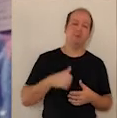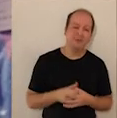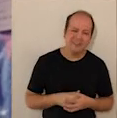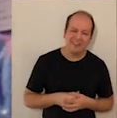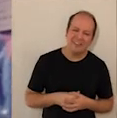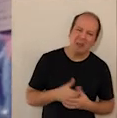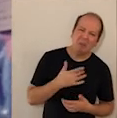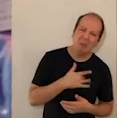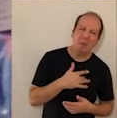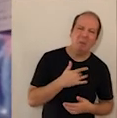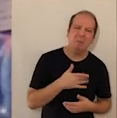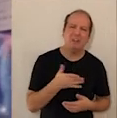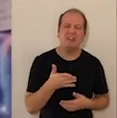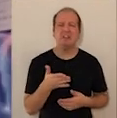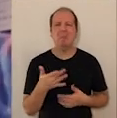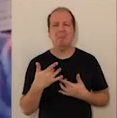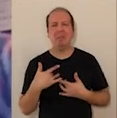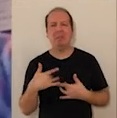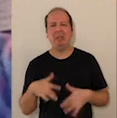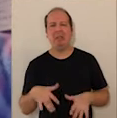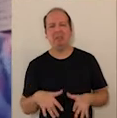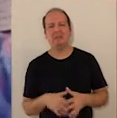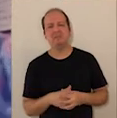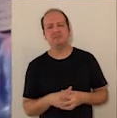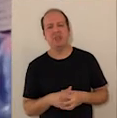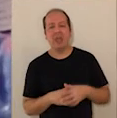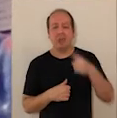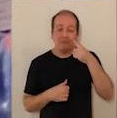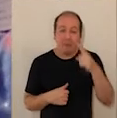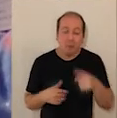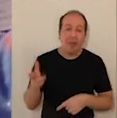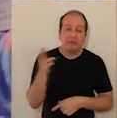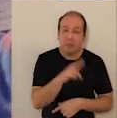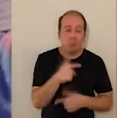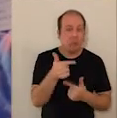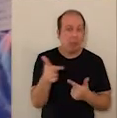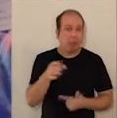criatura, me dá pena. Está vendo agora que não há razão para ter medo?